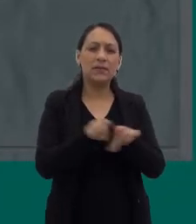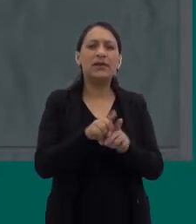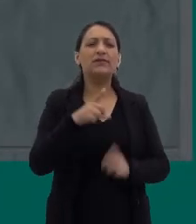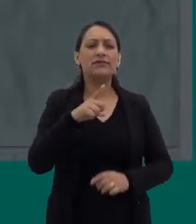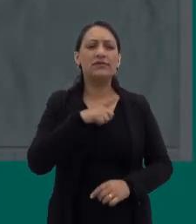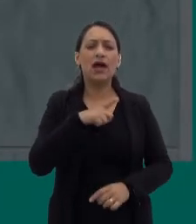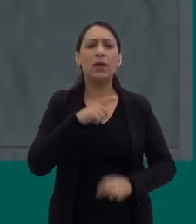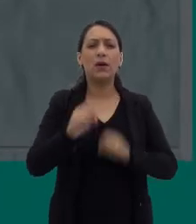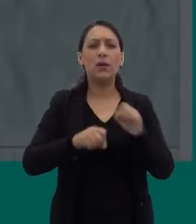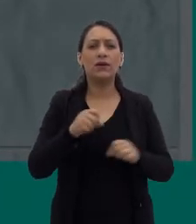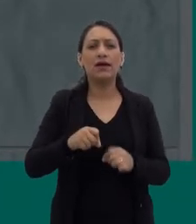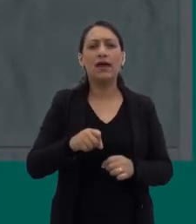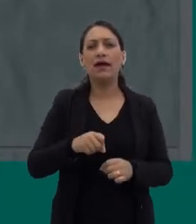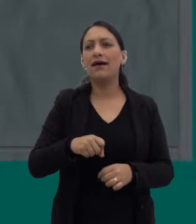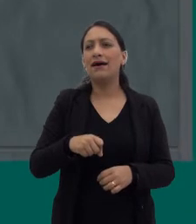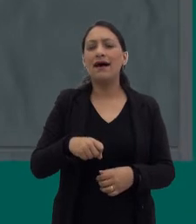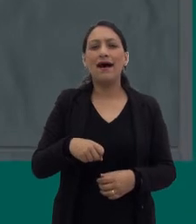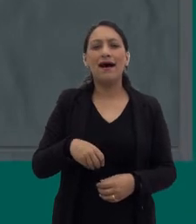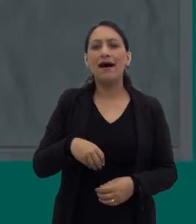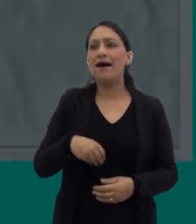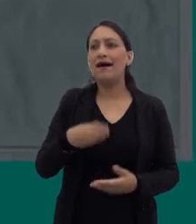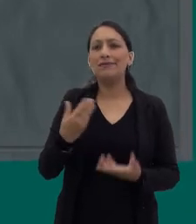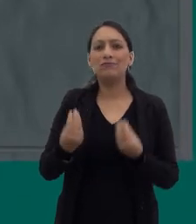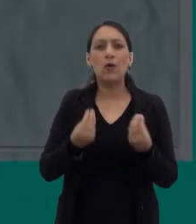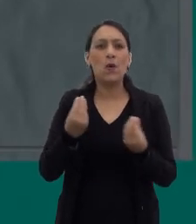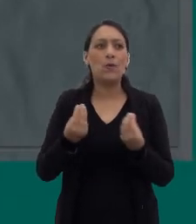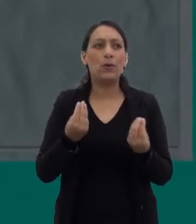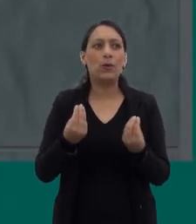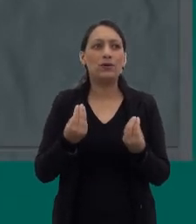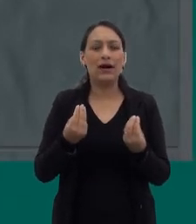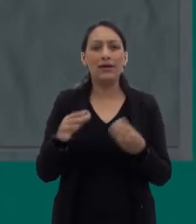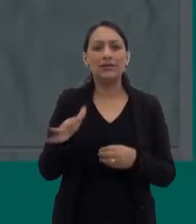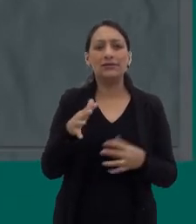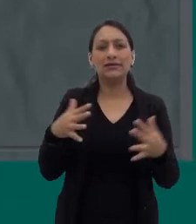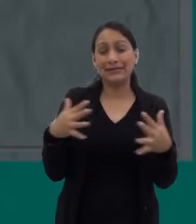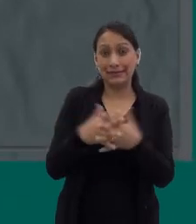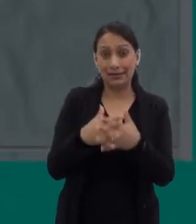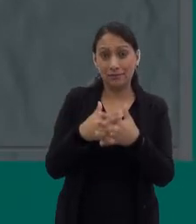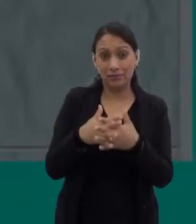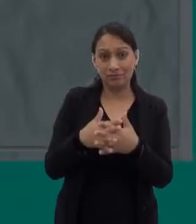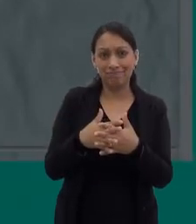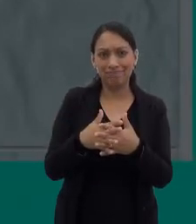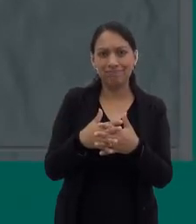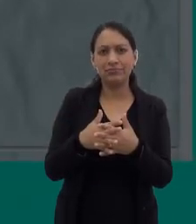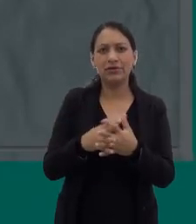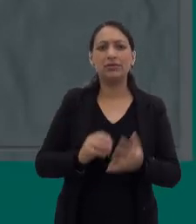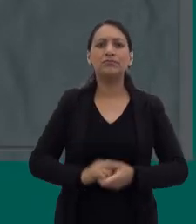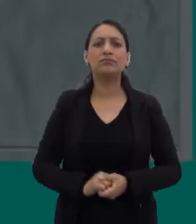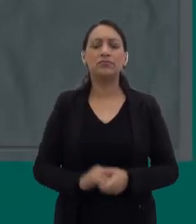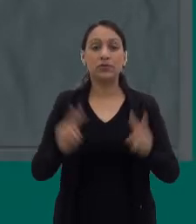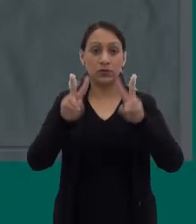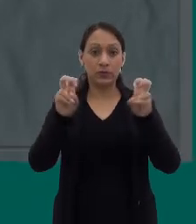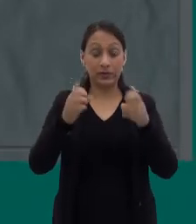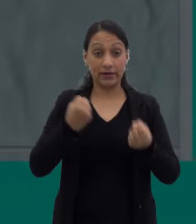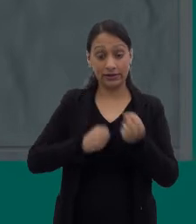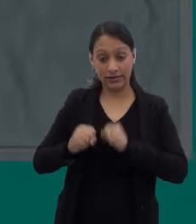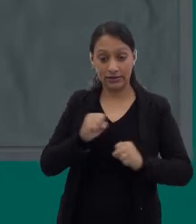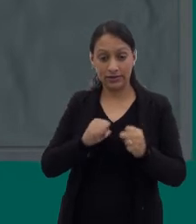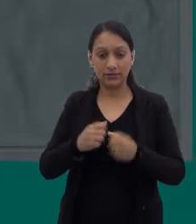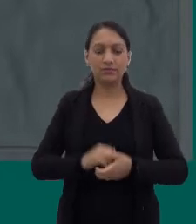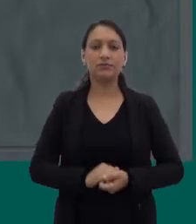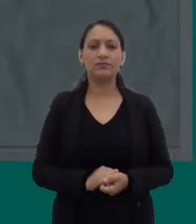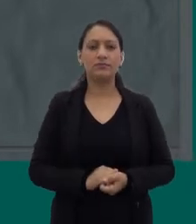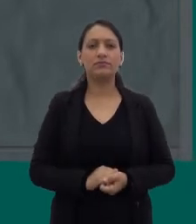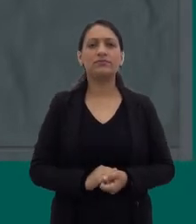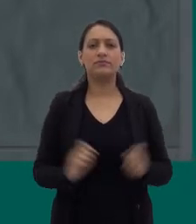ideia de ansiedade que muitas vezes, ao invés de ajudar, atrapalha, né? E eu acho assim, gente, né, e a gente